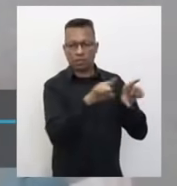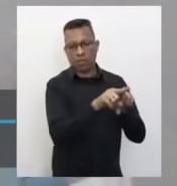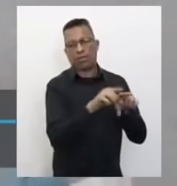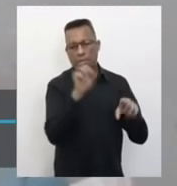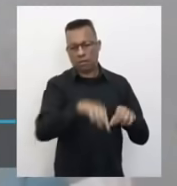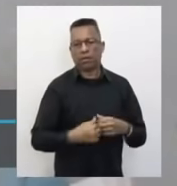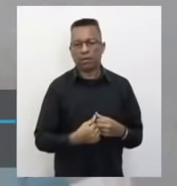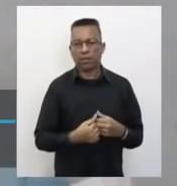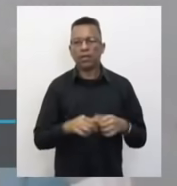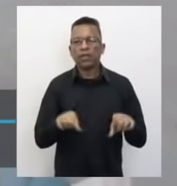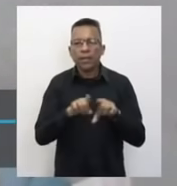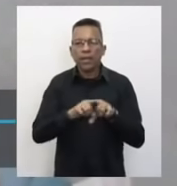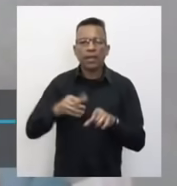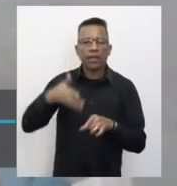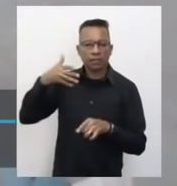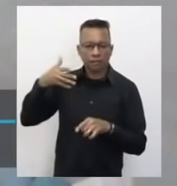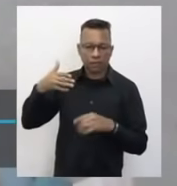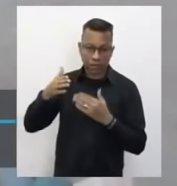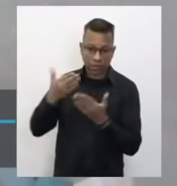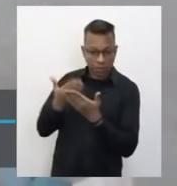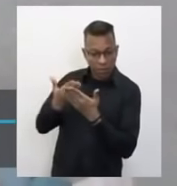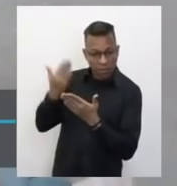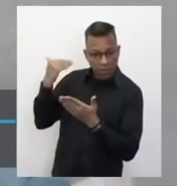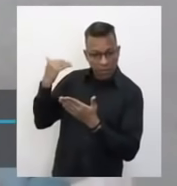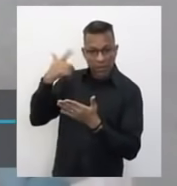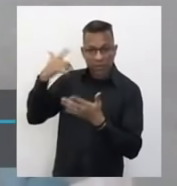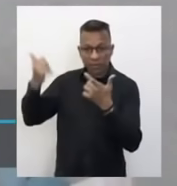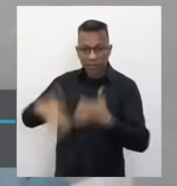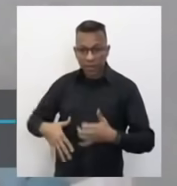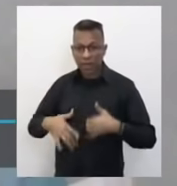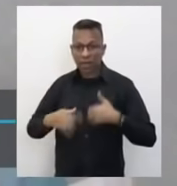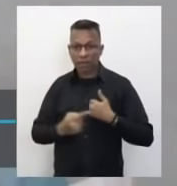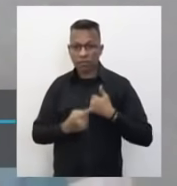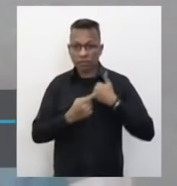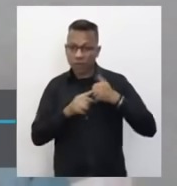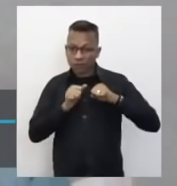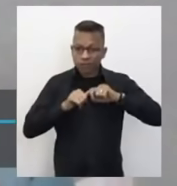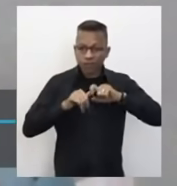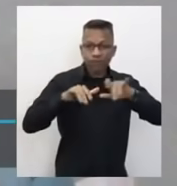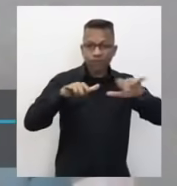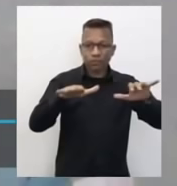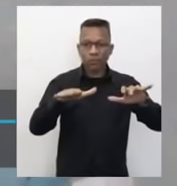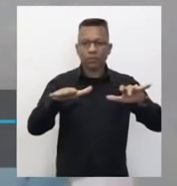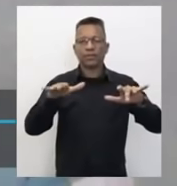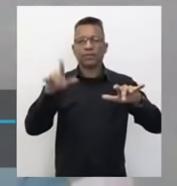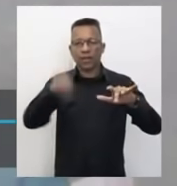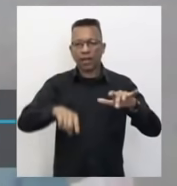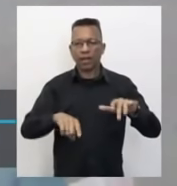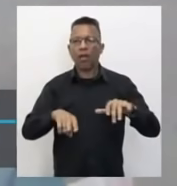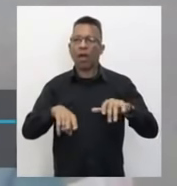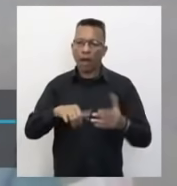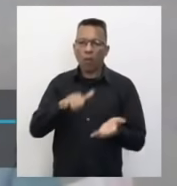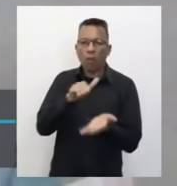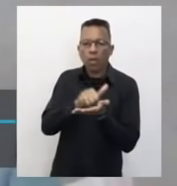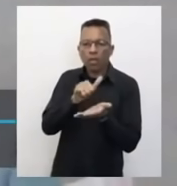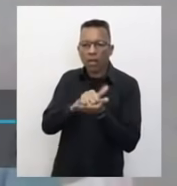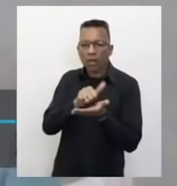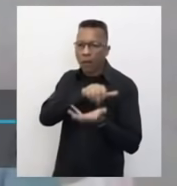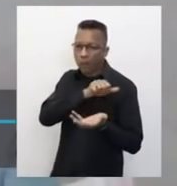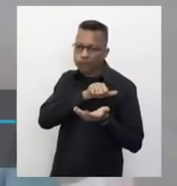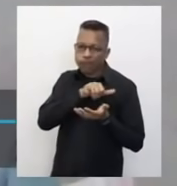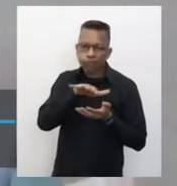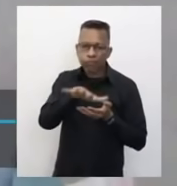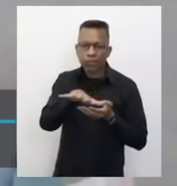já na outra aula sobre viralizar, né, ou sobre compartilhar conteúdos, por exemplo, pelo WhatsApp, sem saber se ele é